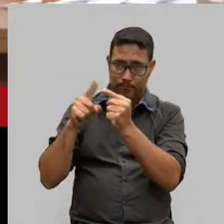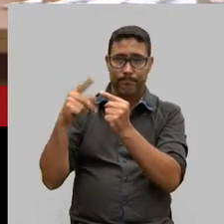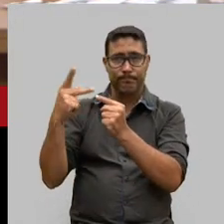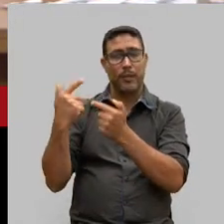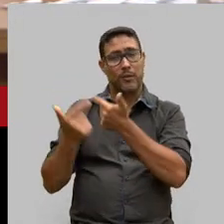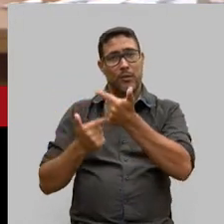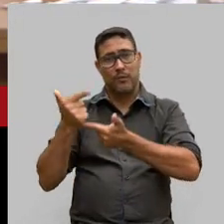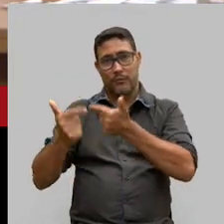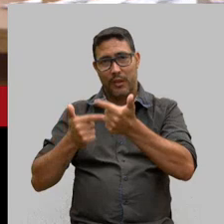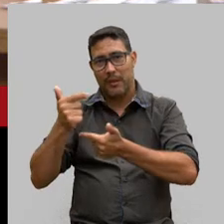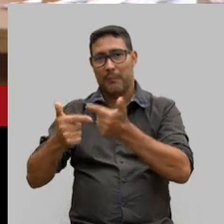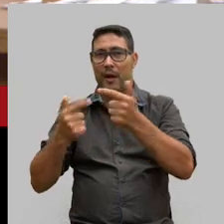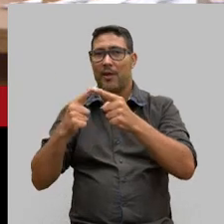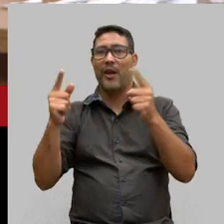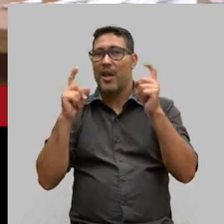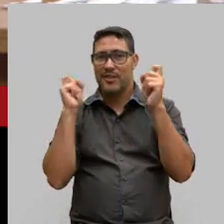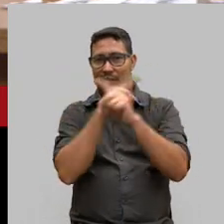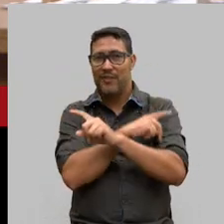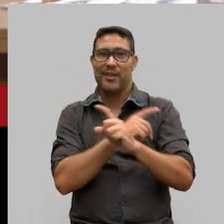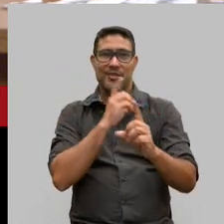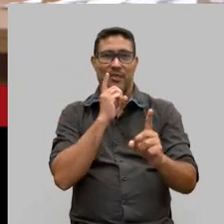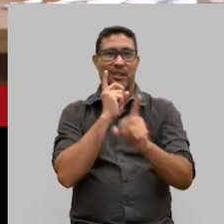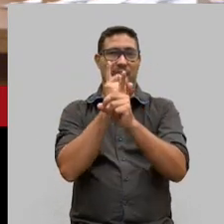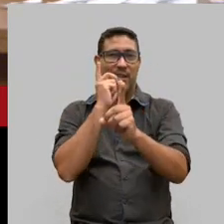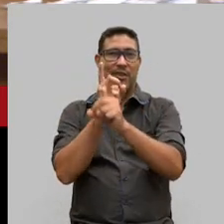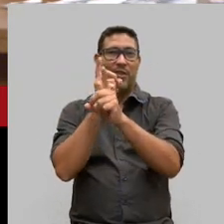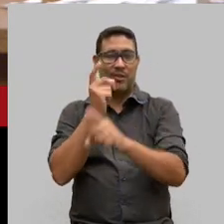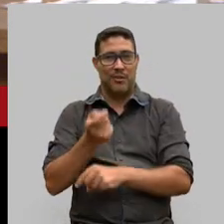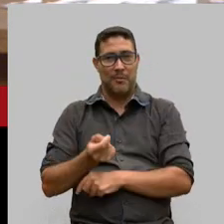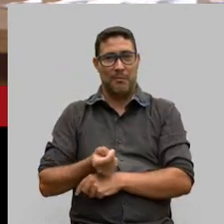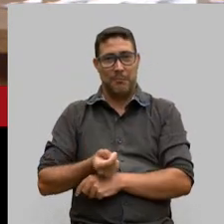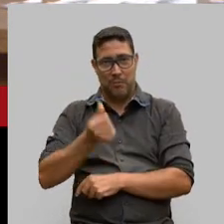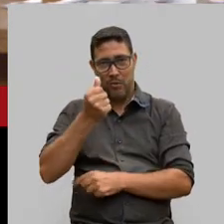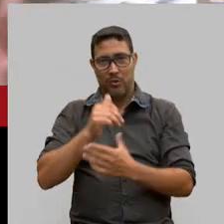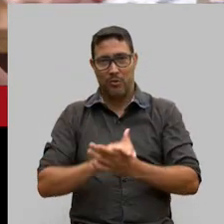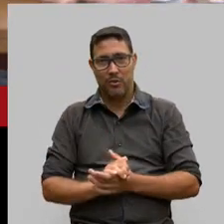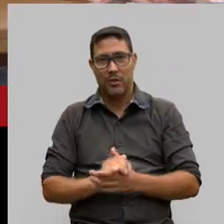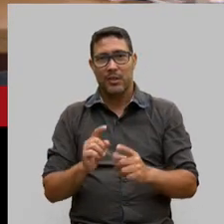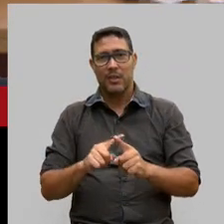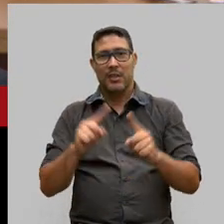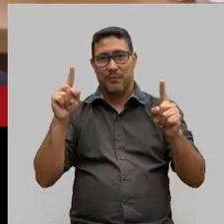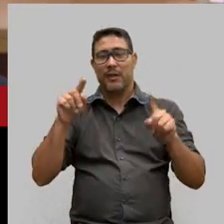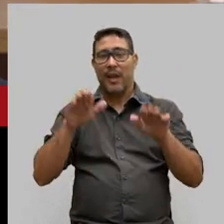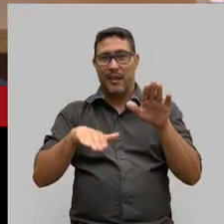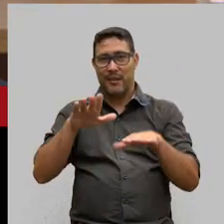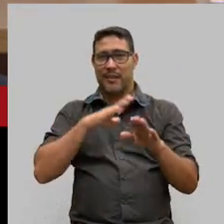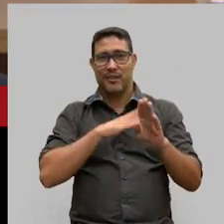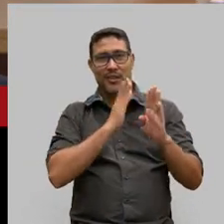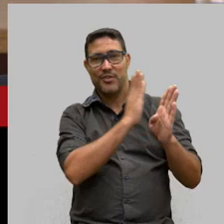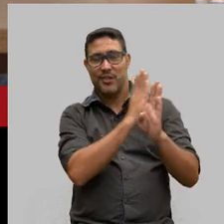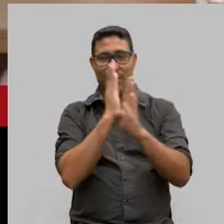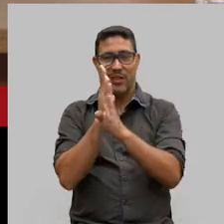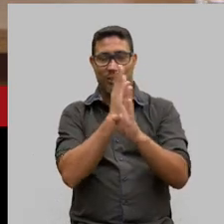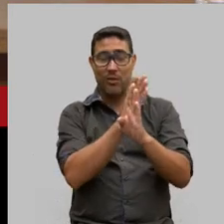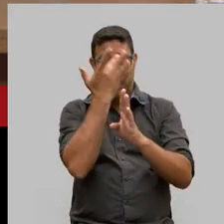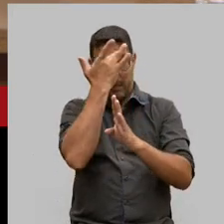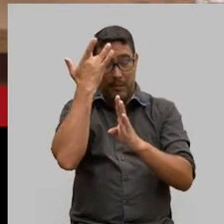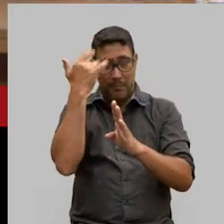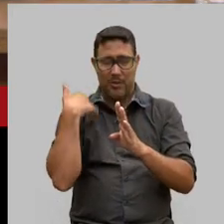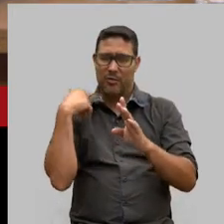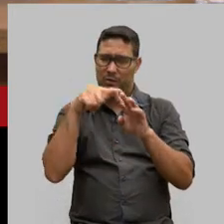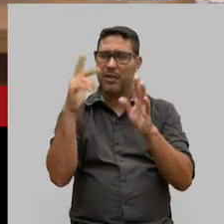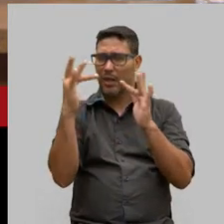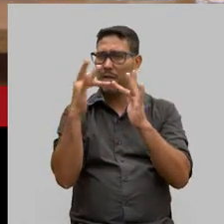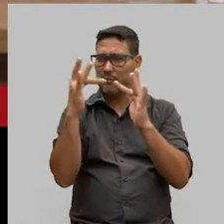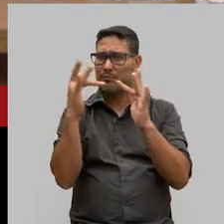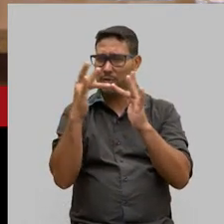da gente não se encontrar muito pessoalmente mas sempre a gente esbarra com as pessoas afins com que né a gente tem na